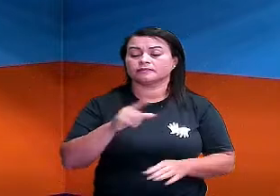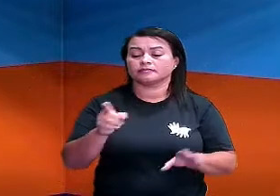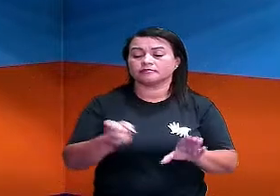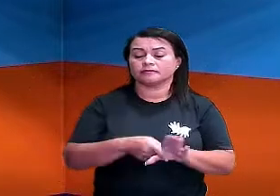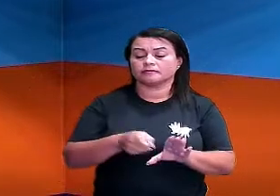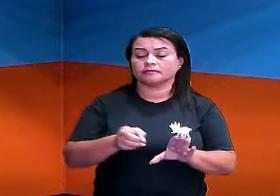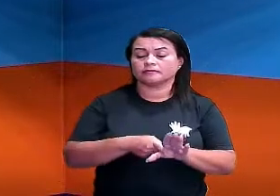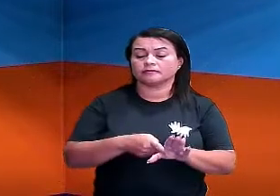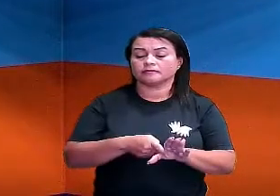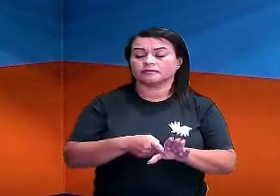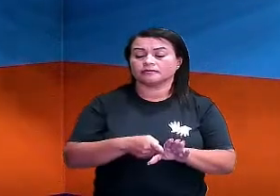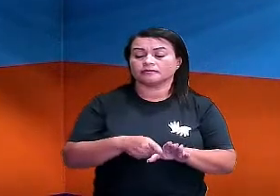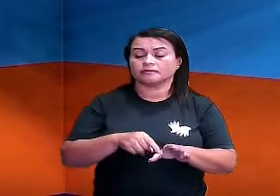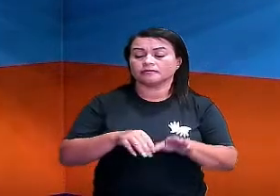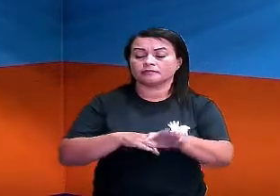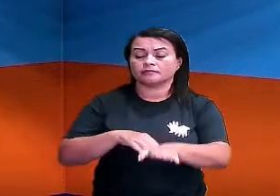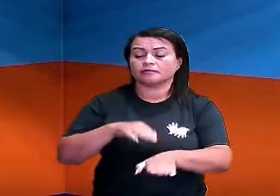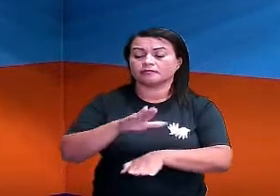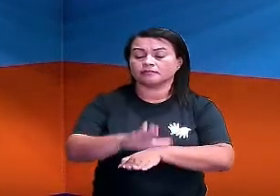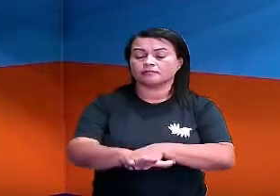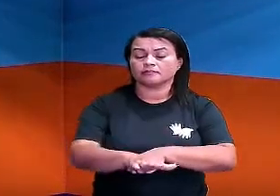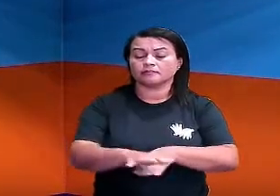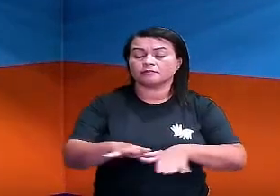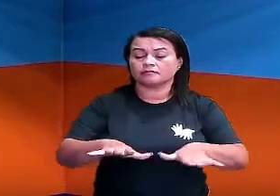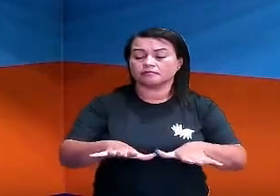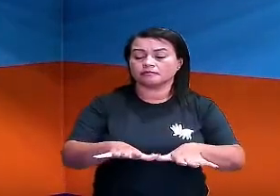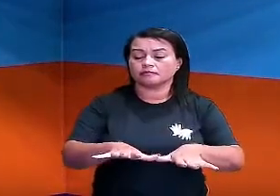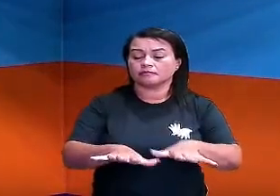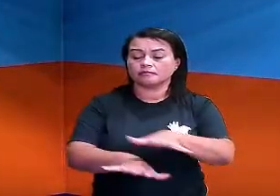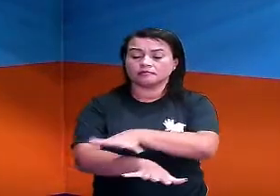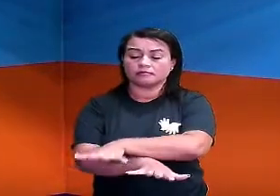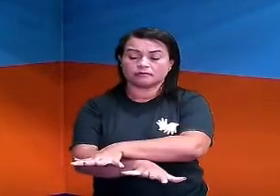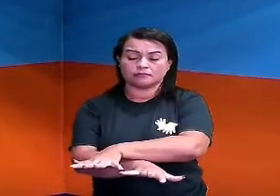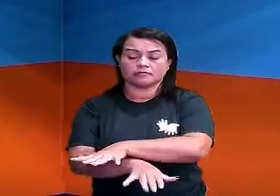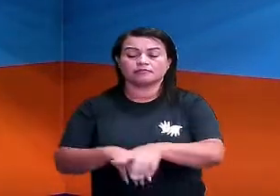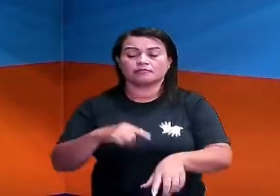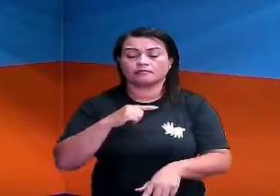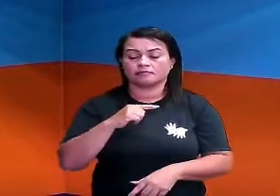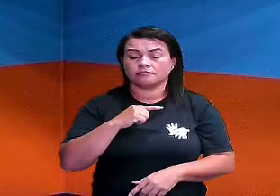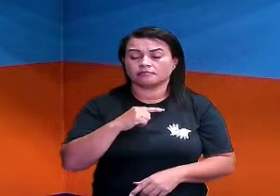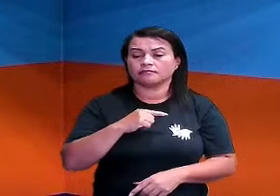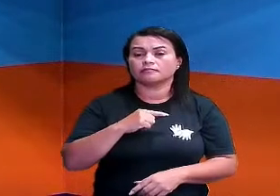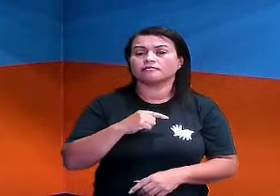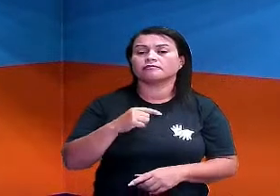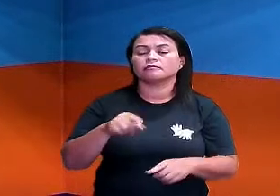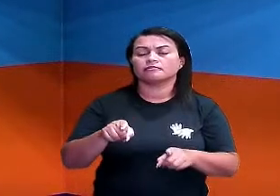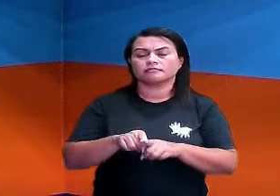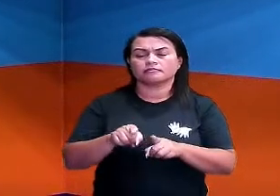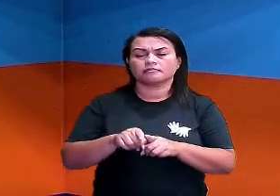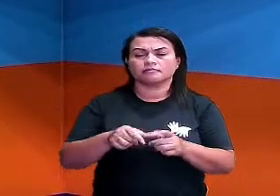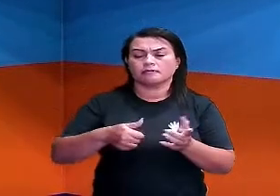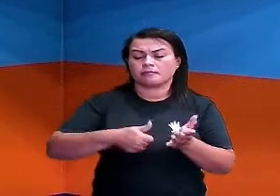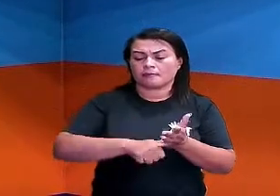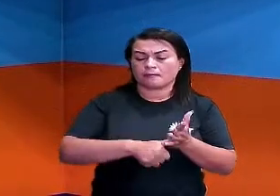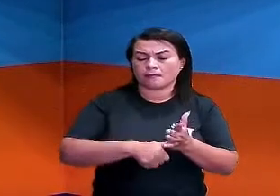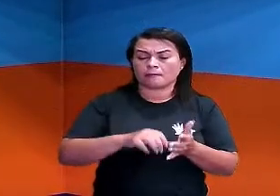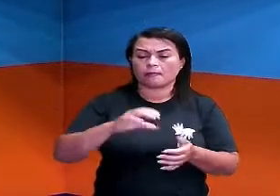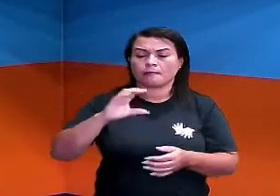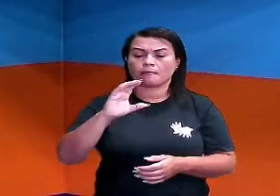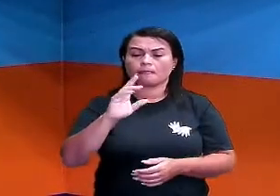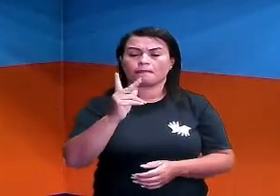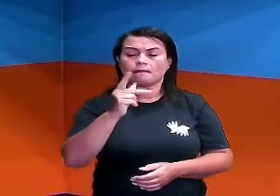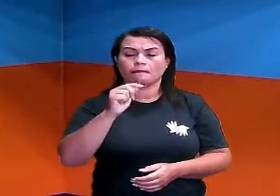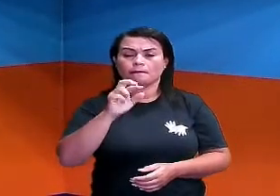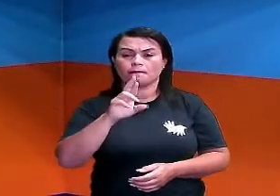pé, o passo e a palma. Vou ter polegadas, vou ter jardas,